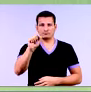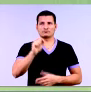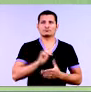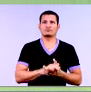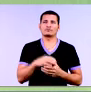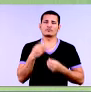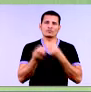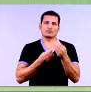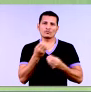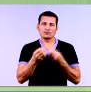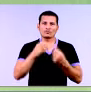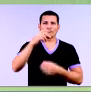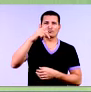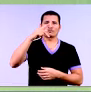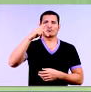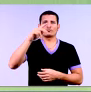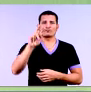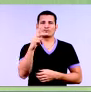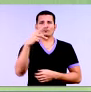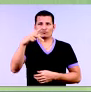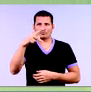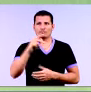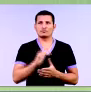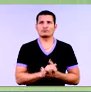PHP. Menor que,